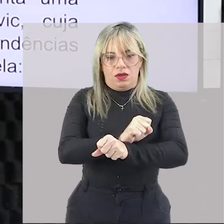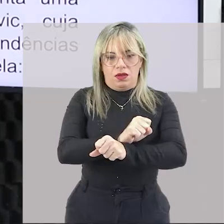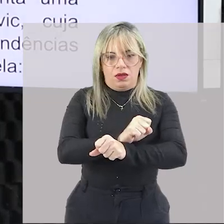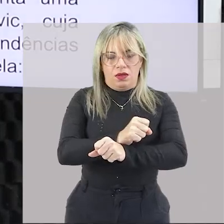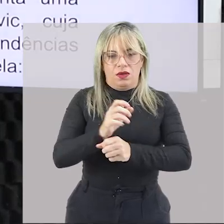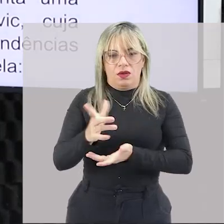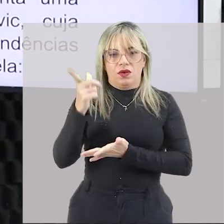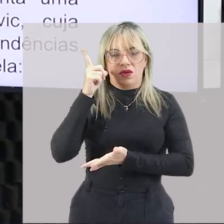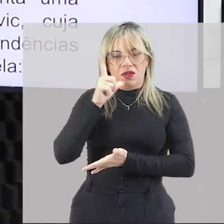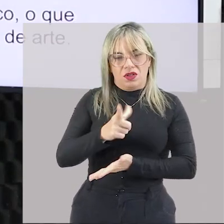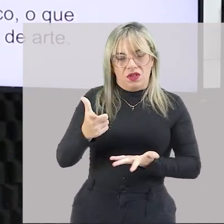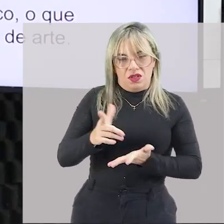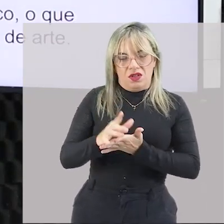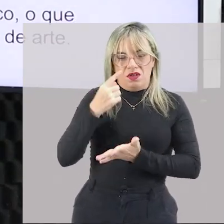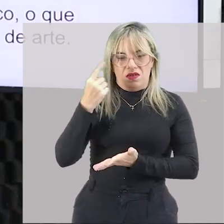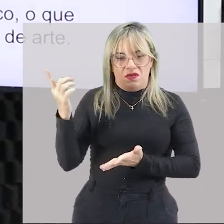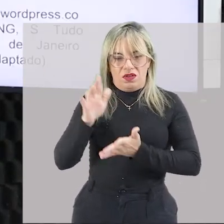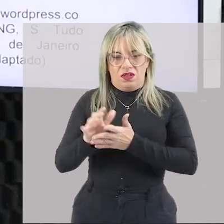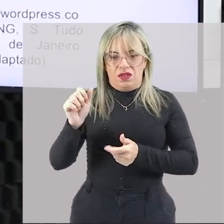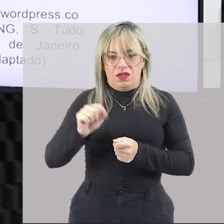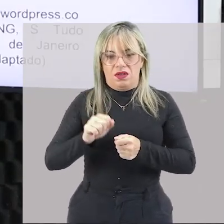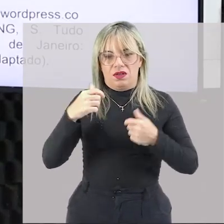que você conseguiria ficar parado?